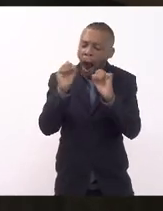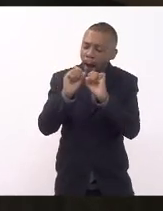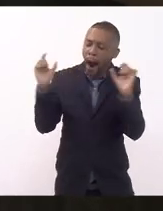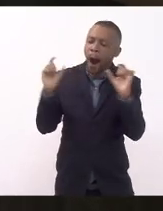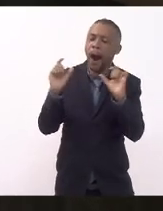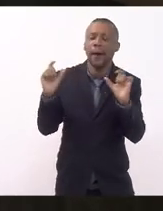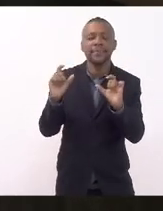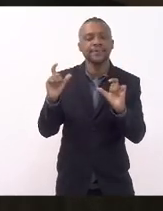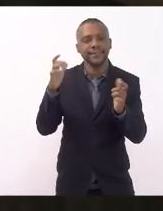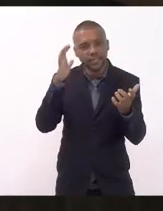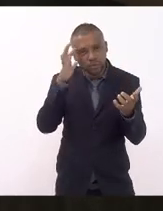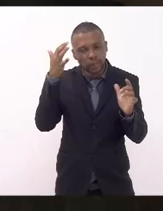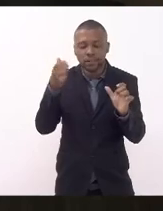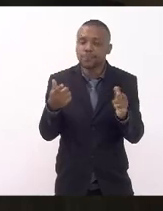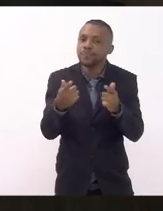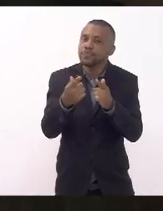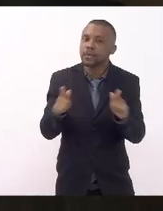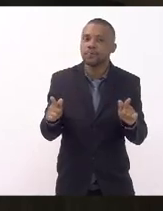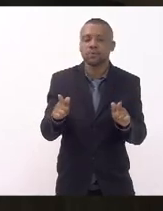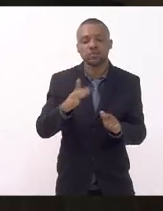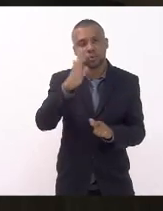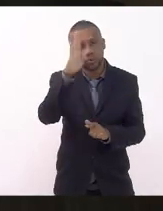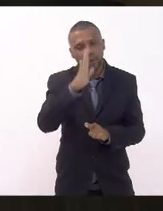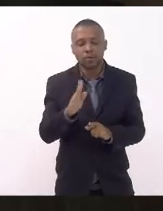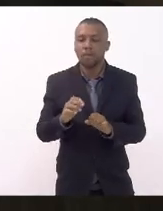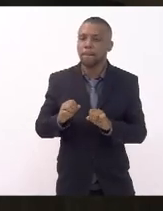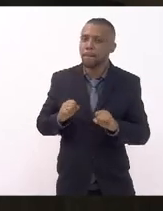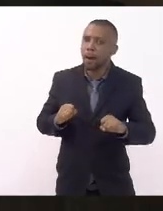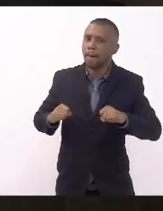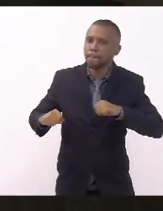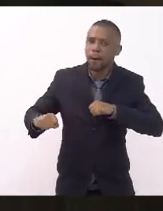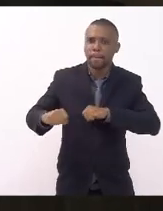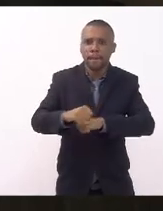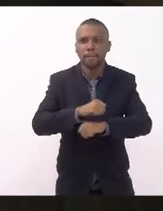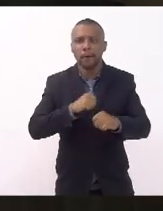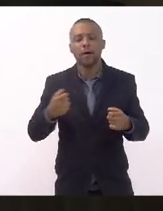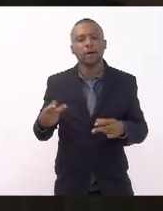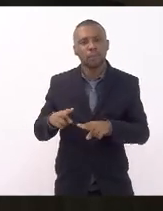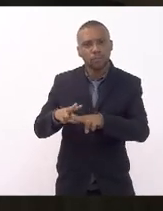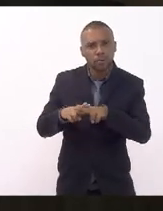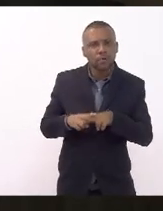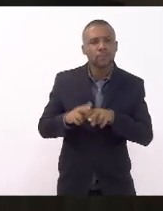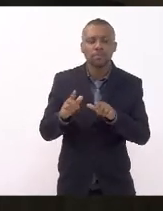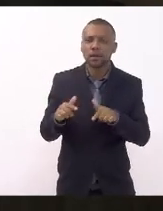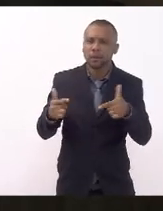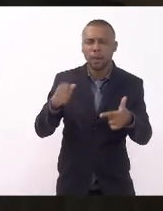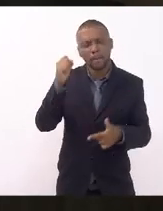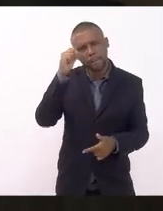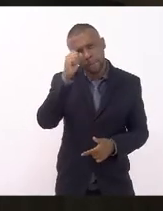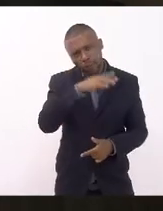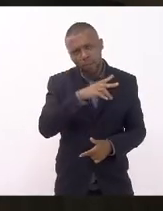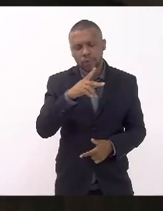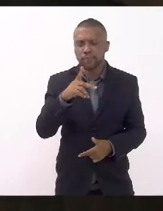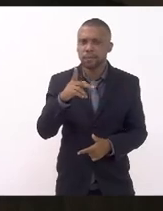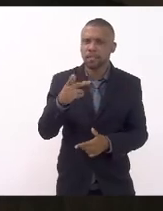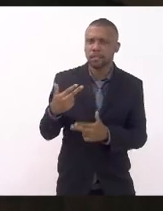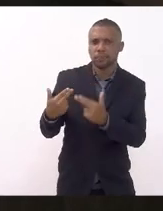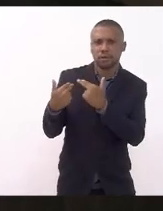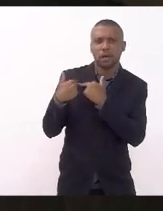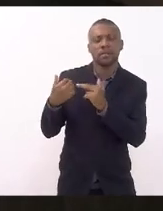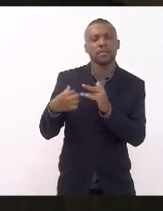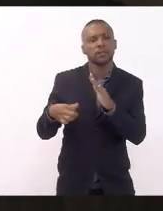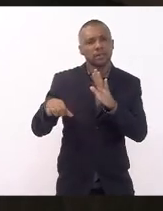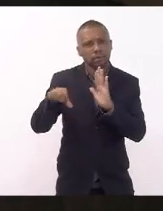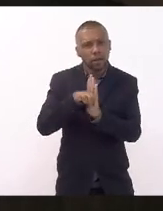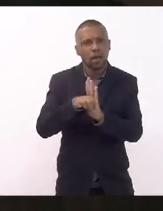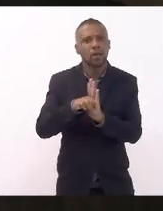gravíssima situação que o Brasil enfrentou em decorrência de uma atuação pífia, irresponsável, diria até criminosa,